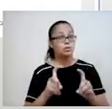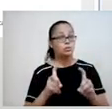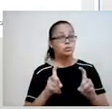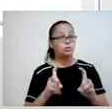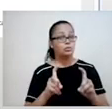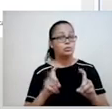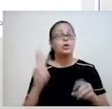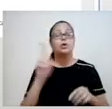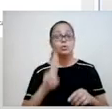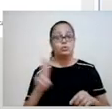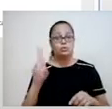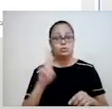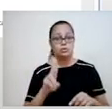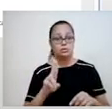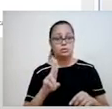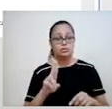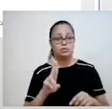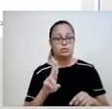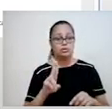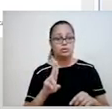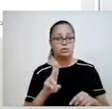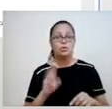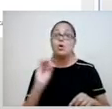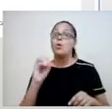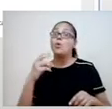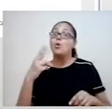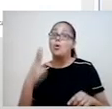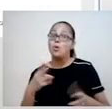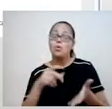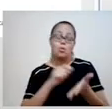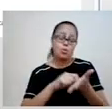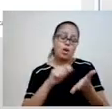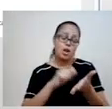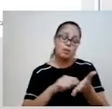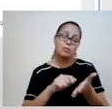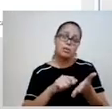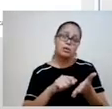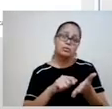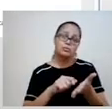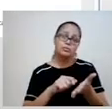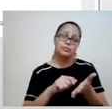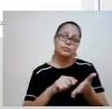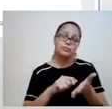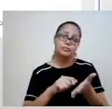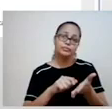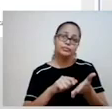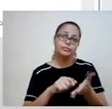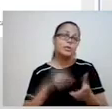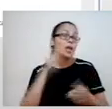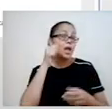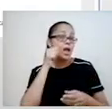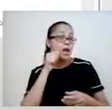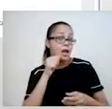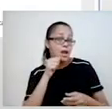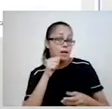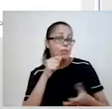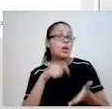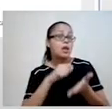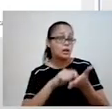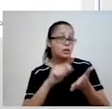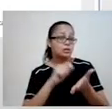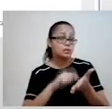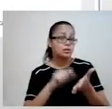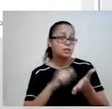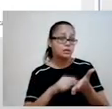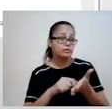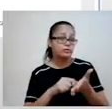um programa como o Word, seja na mão também, em hora do rascunho, tá? Então, a escritora aqui tem as